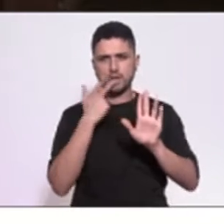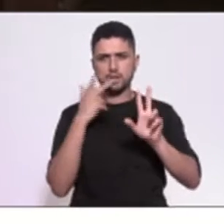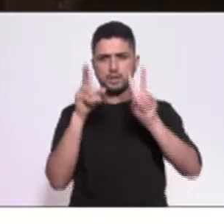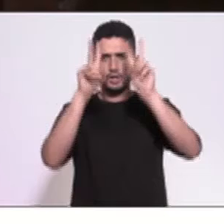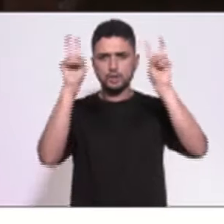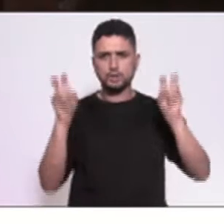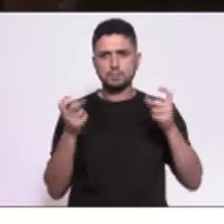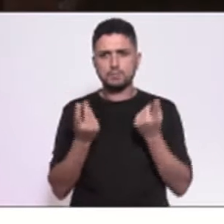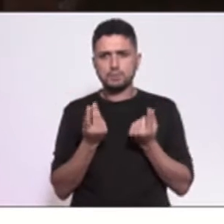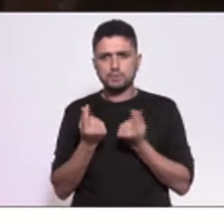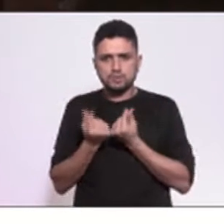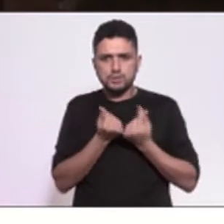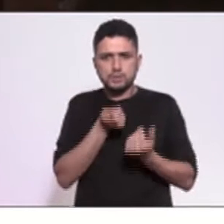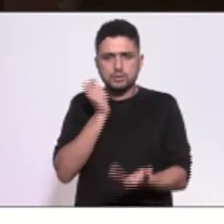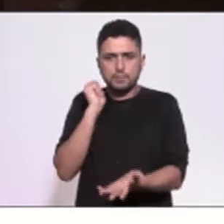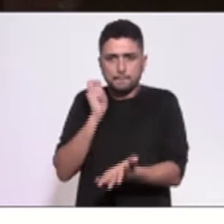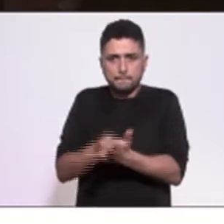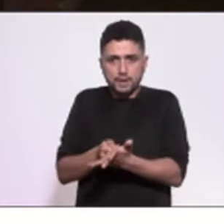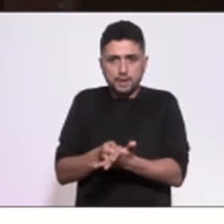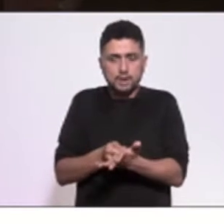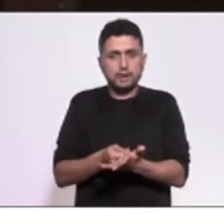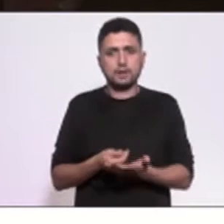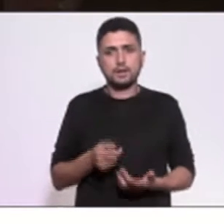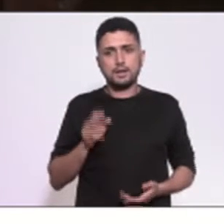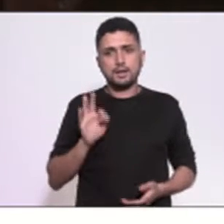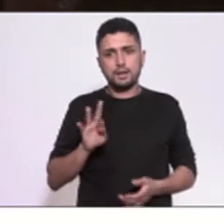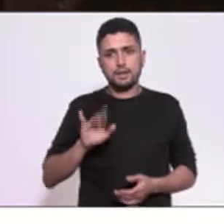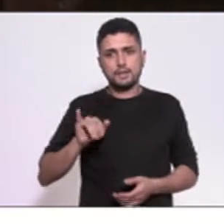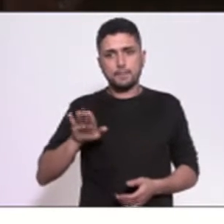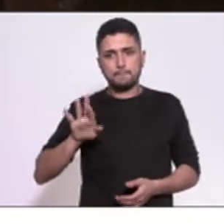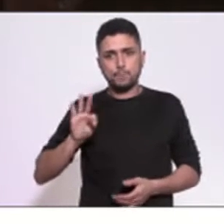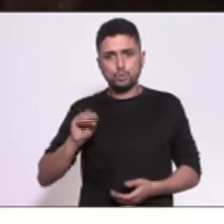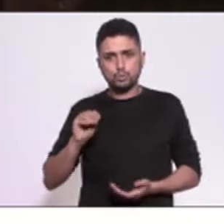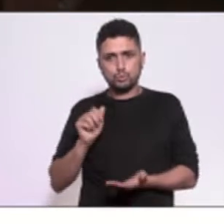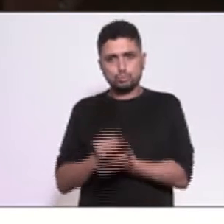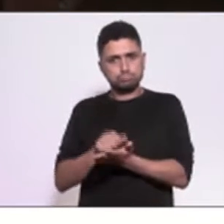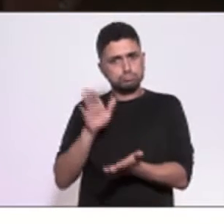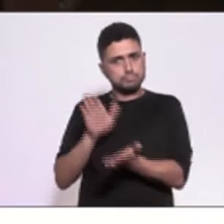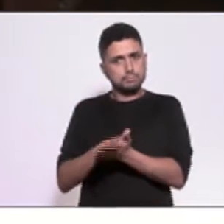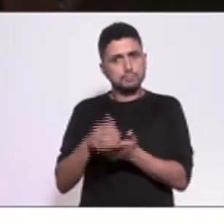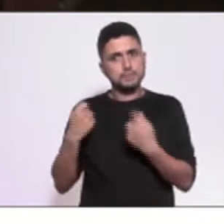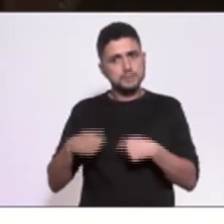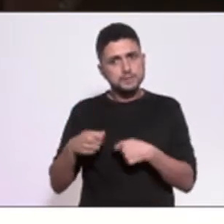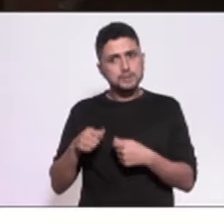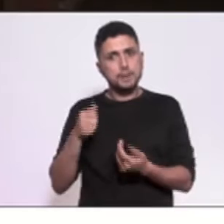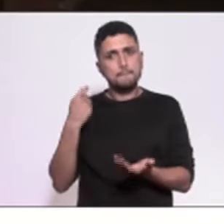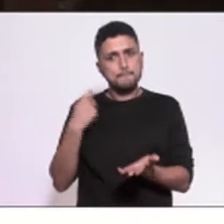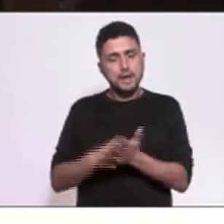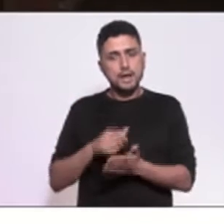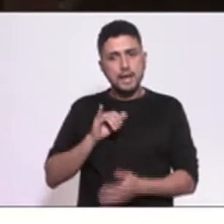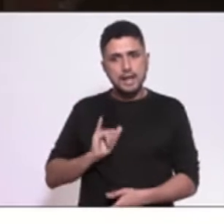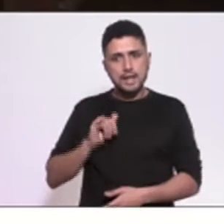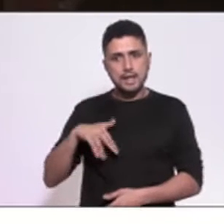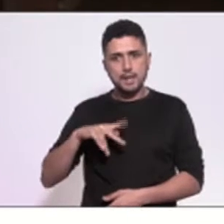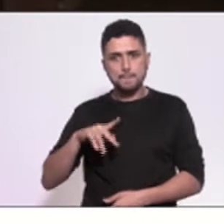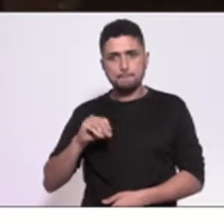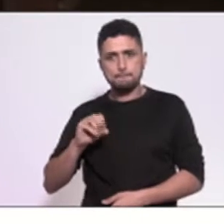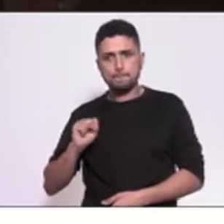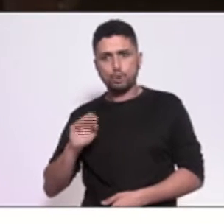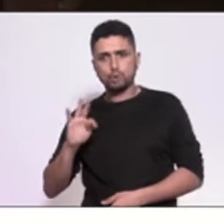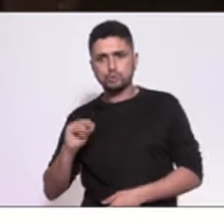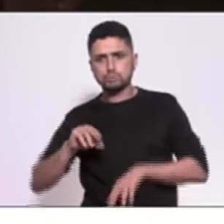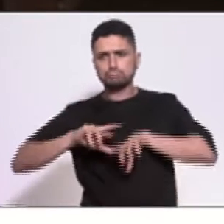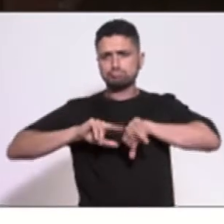a mais importante obrigação de um cidadão para com o Estado. Dos impostos depende o funcionamento de toda